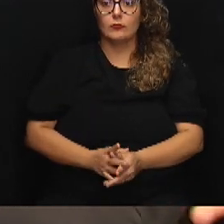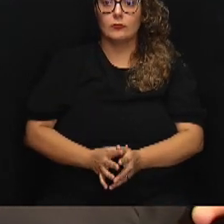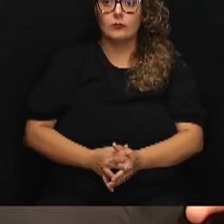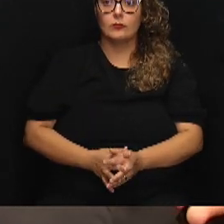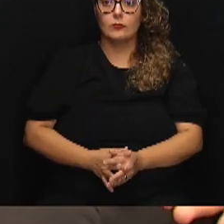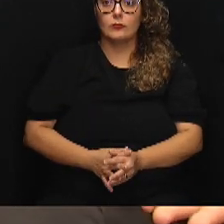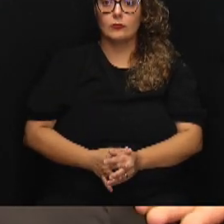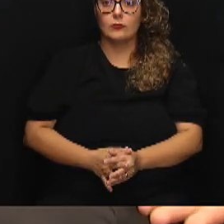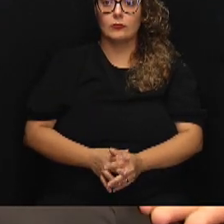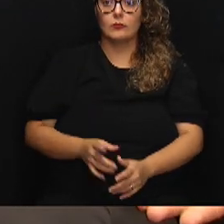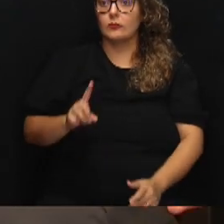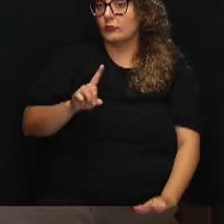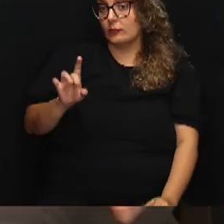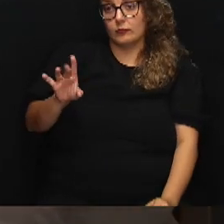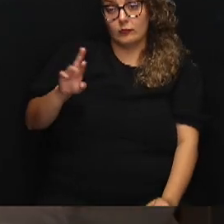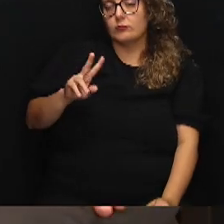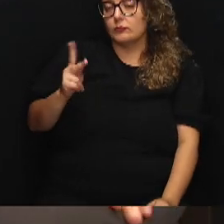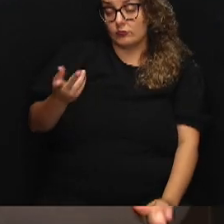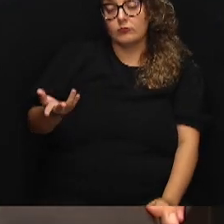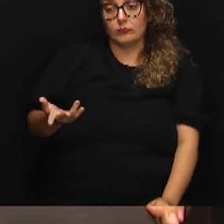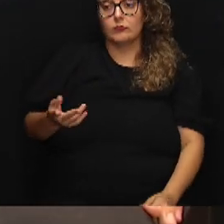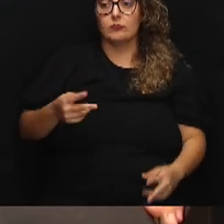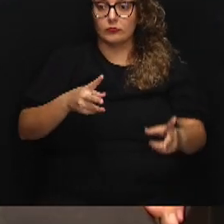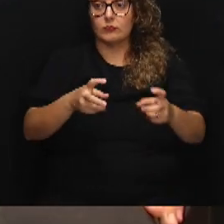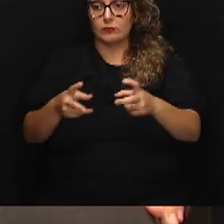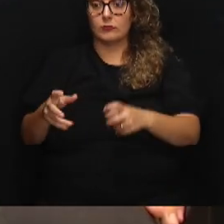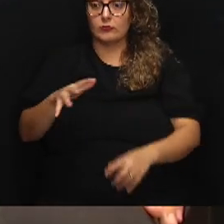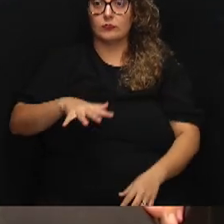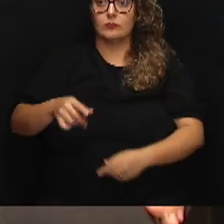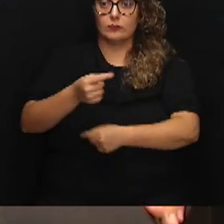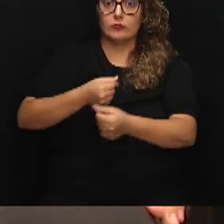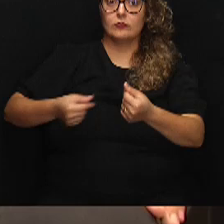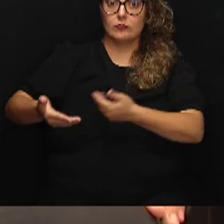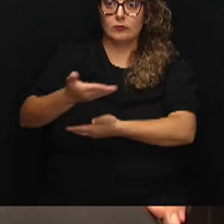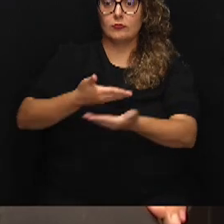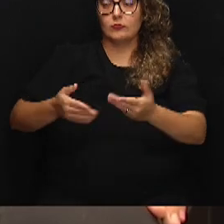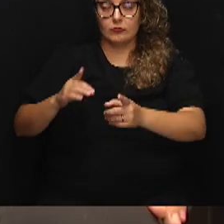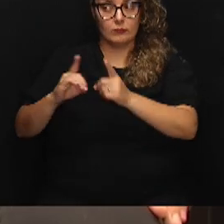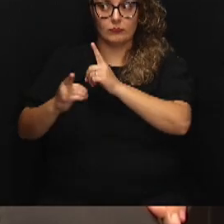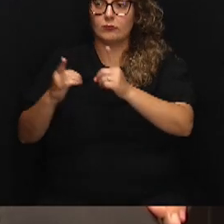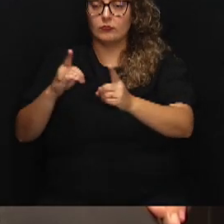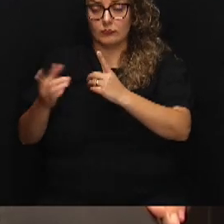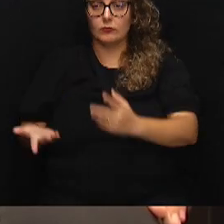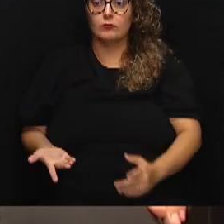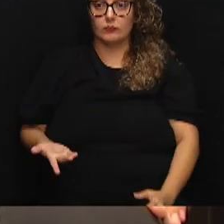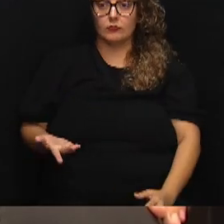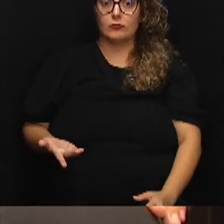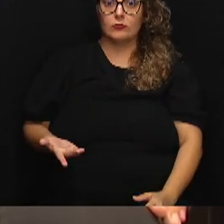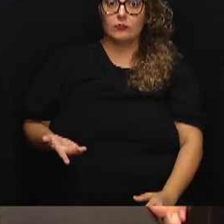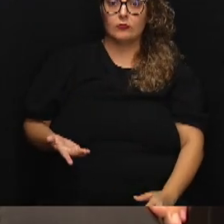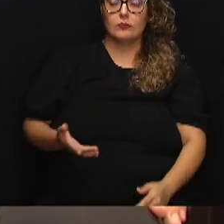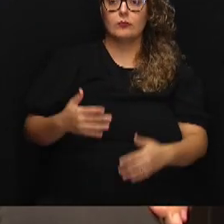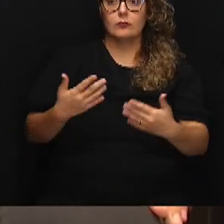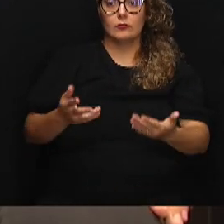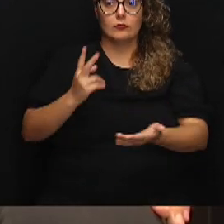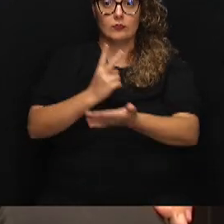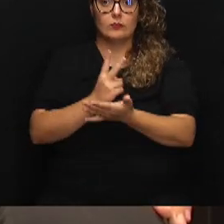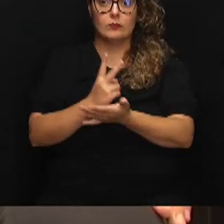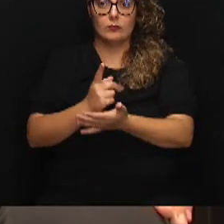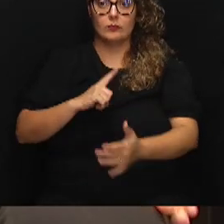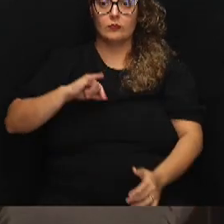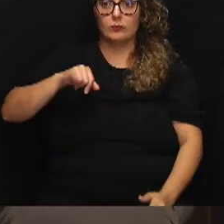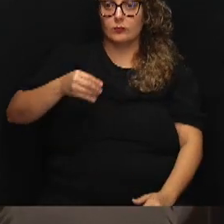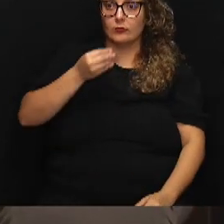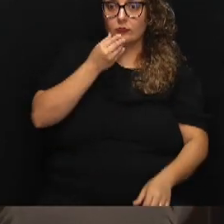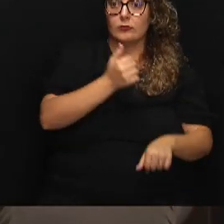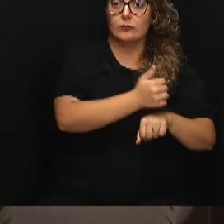Isso não é só em recursos humanos, né? A gente percebe que hoje o mercado de trabalho é muito dinâmico e, obviamente, as oportunidades ocorrem. Sempre que você tem uma oportunidade de carreira,